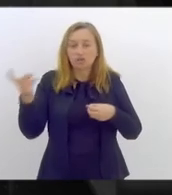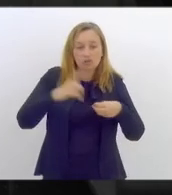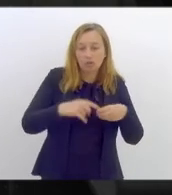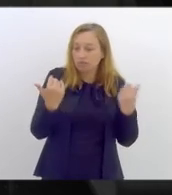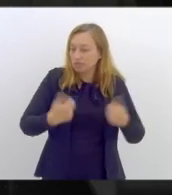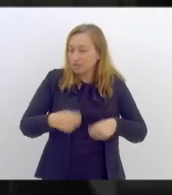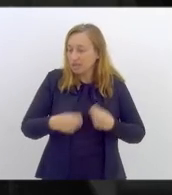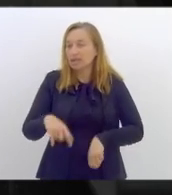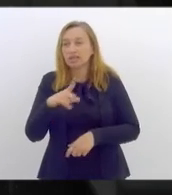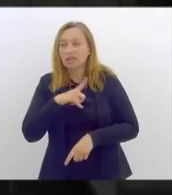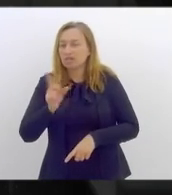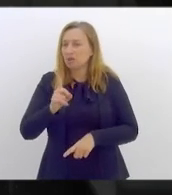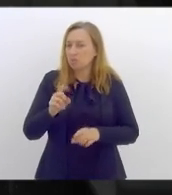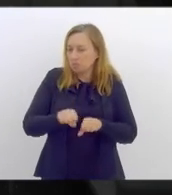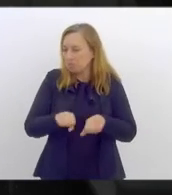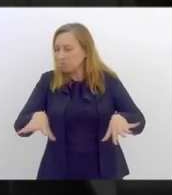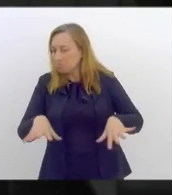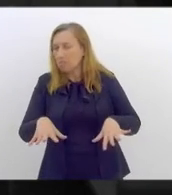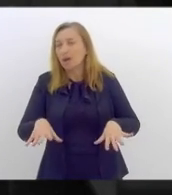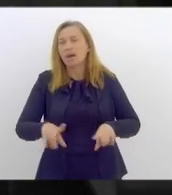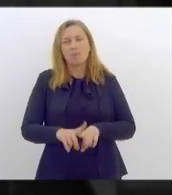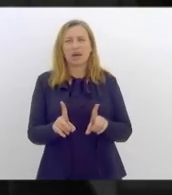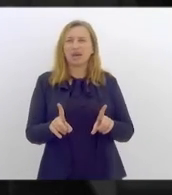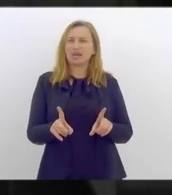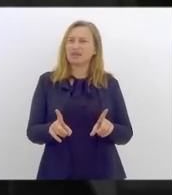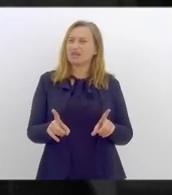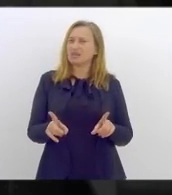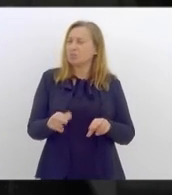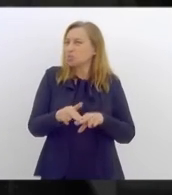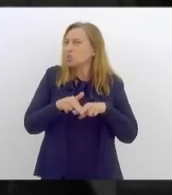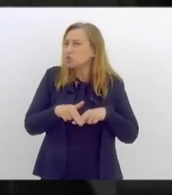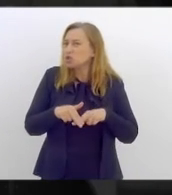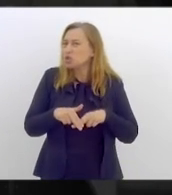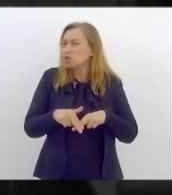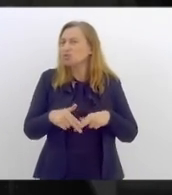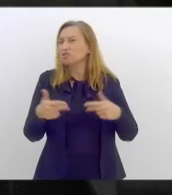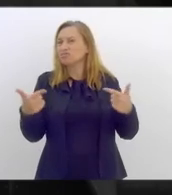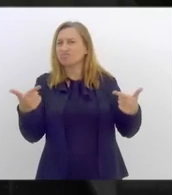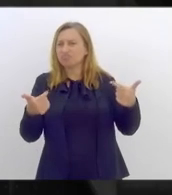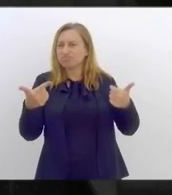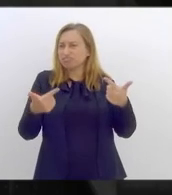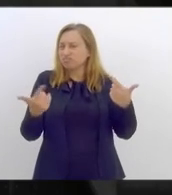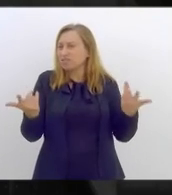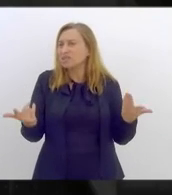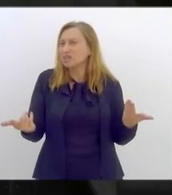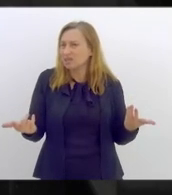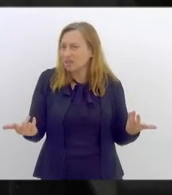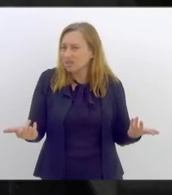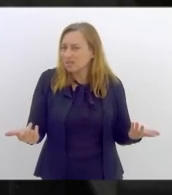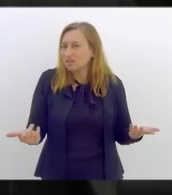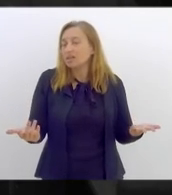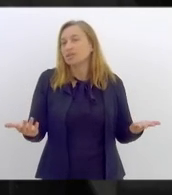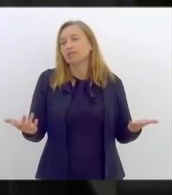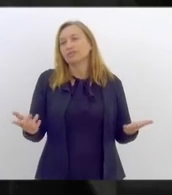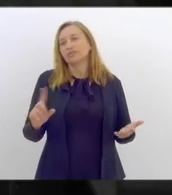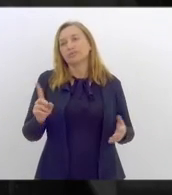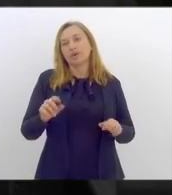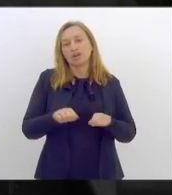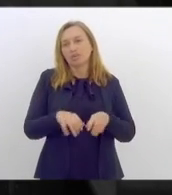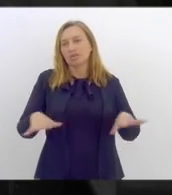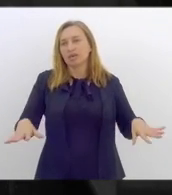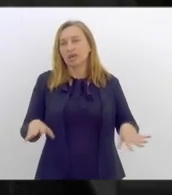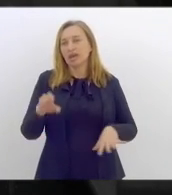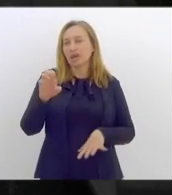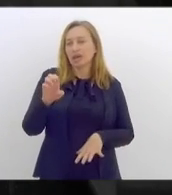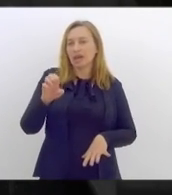não por causa de pandemia mas por causa dessa desse caráter endêmico aí Luiz Paulo não é uma pandemia e é uma